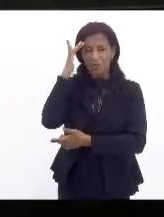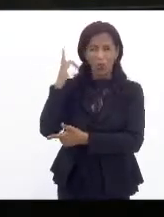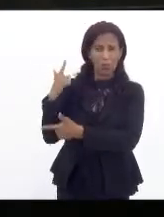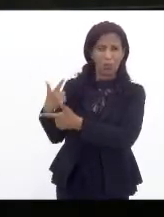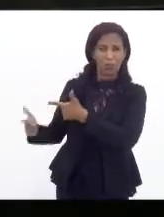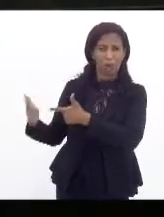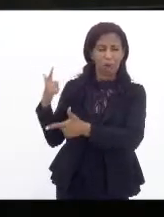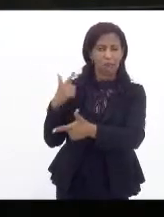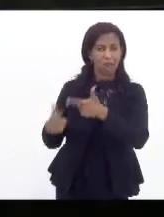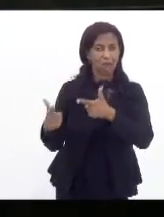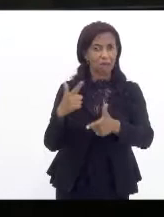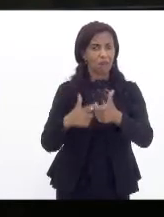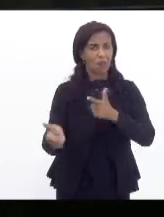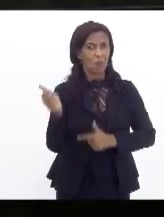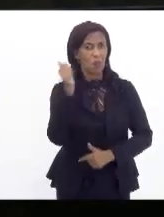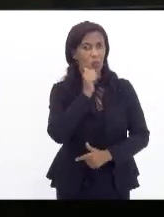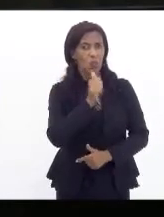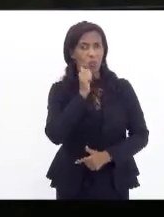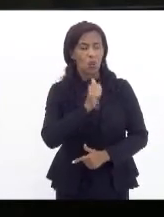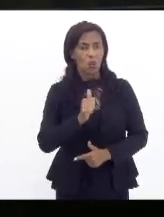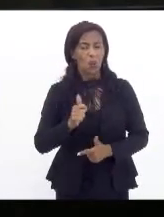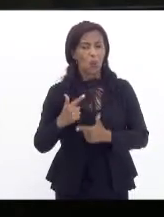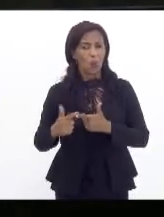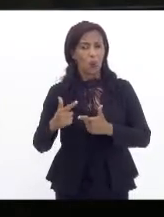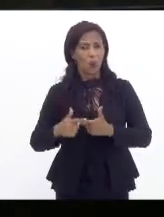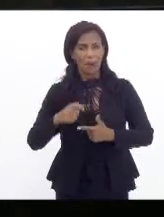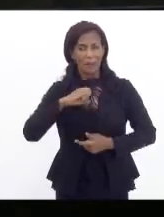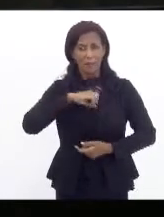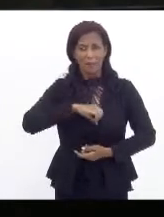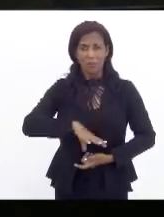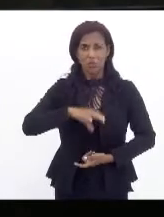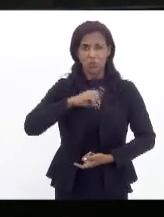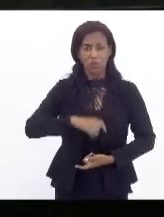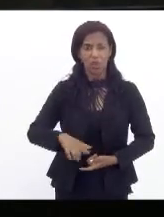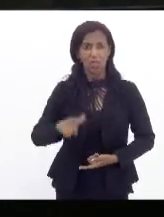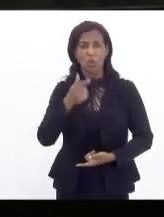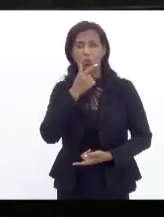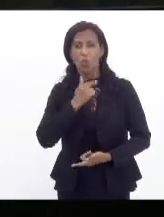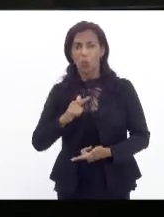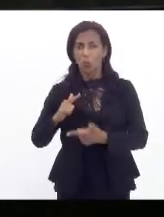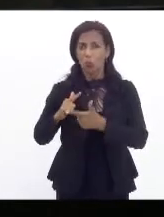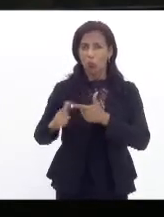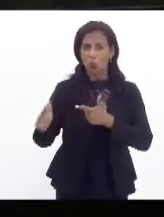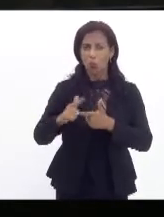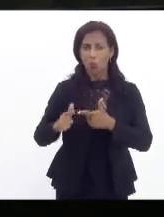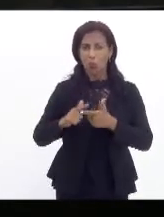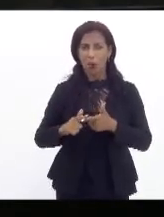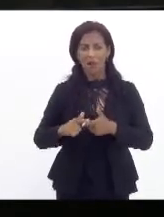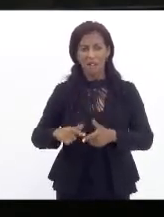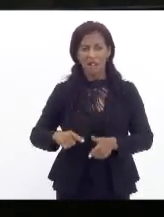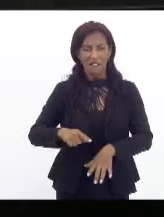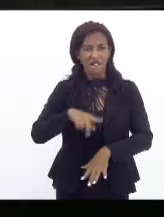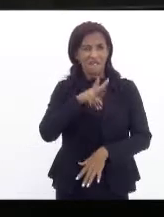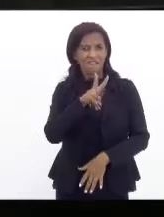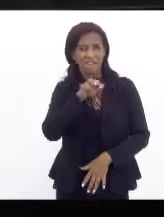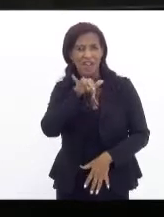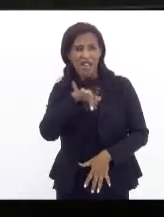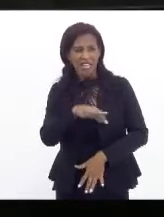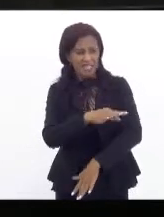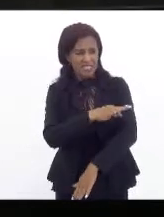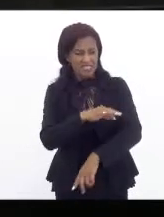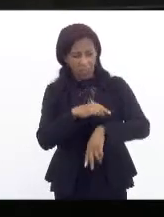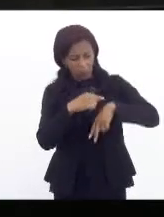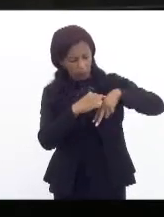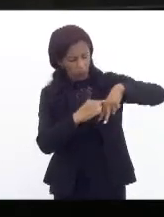sequeladas, mulheres com problemas de menstruais, homens com problemas de varize, de tudo,